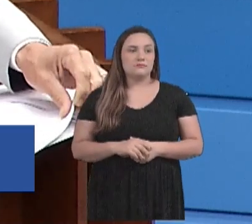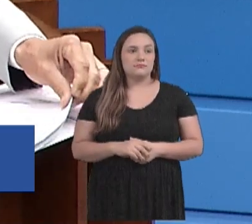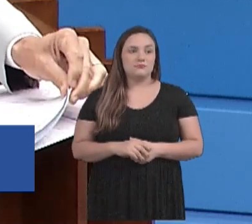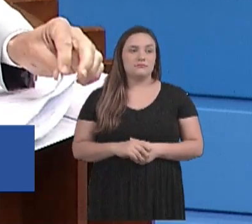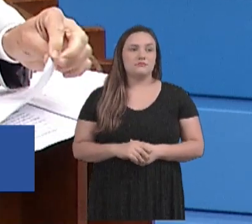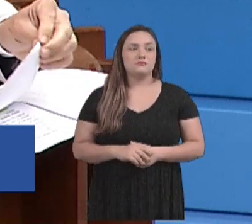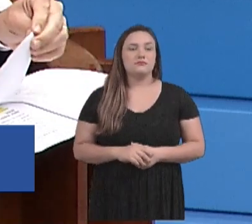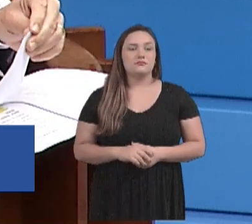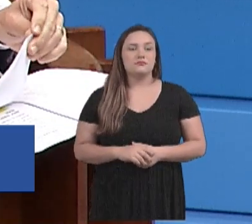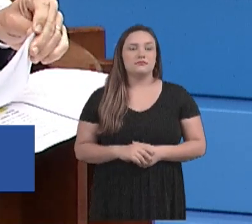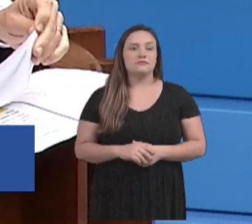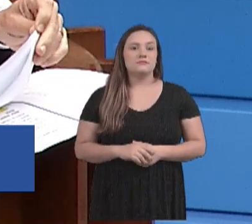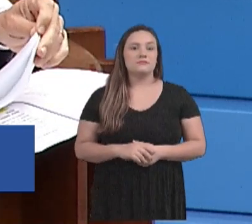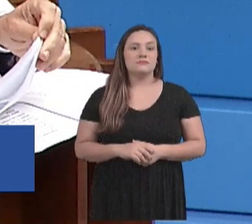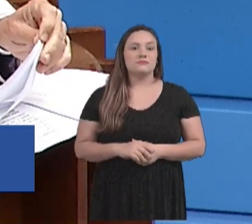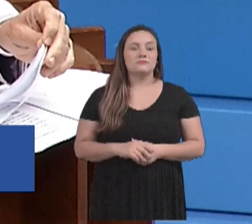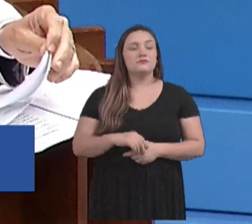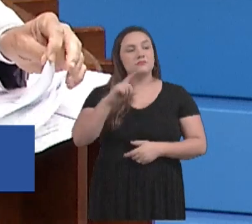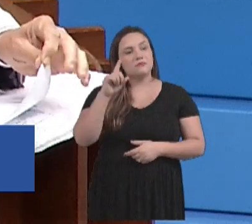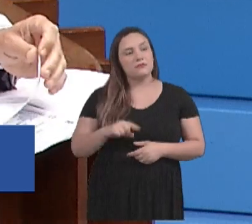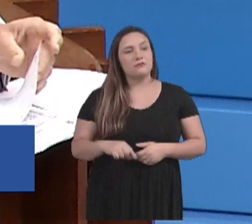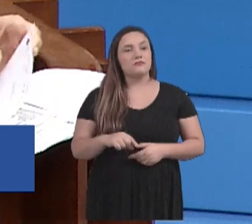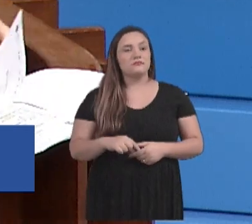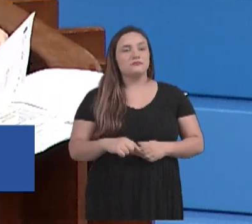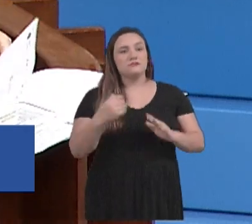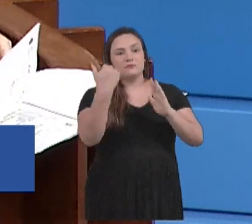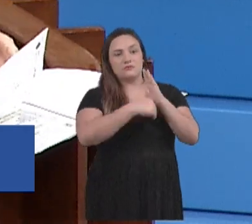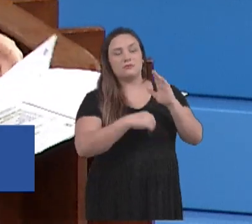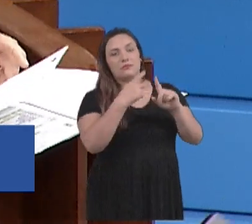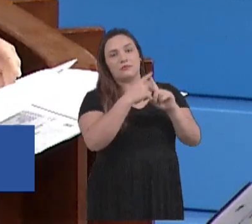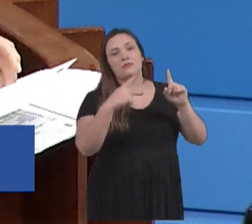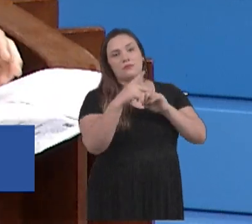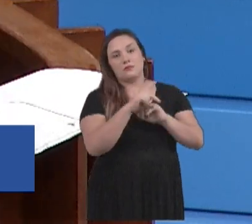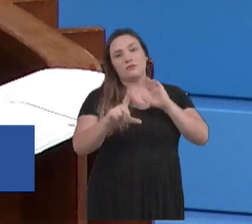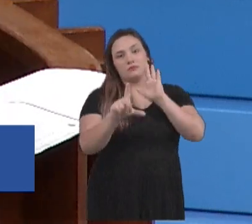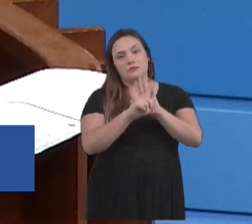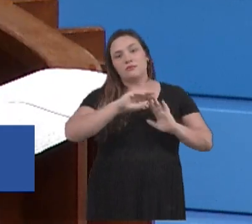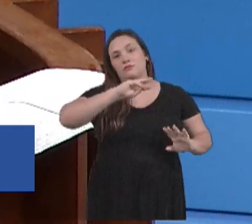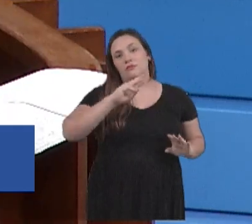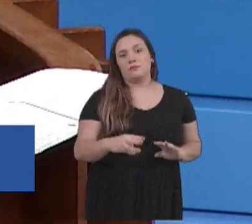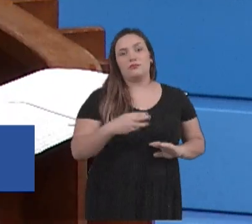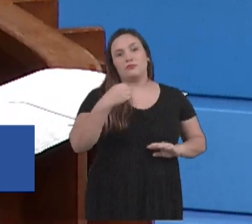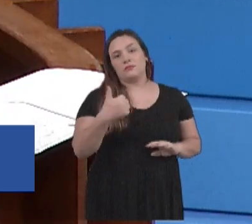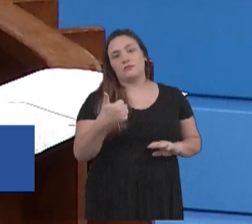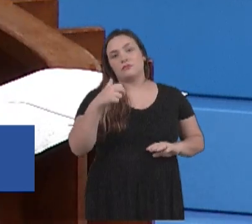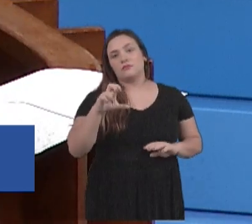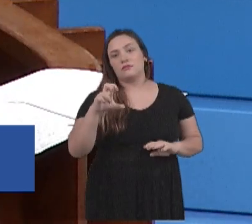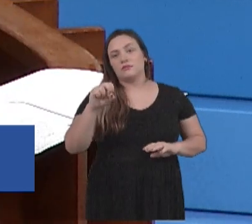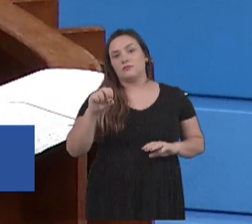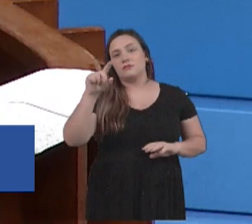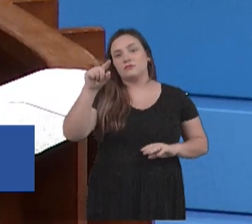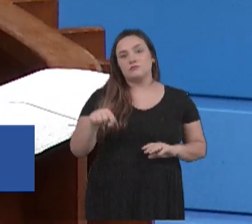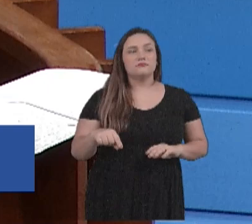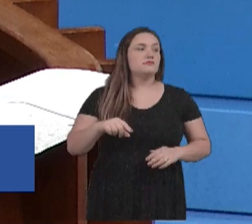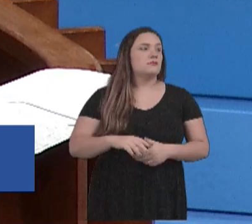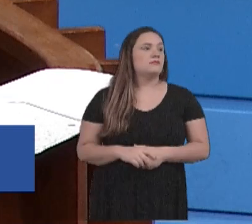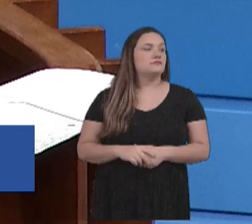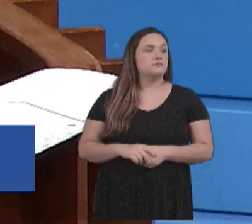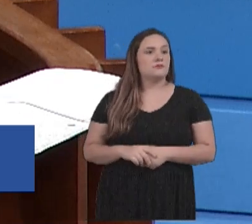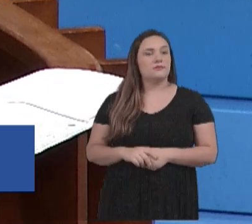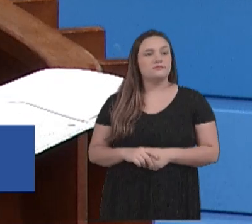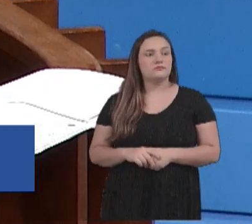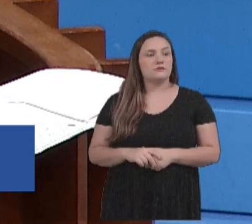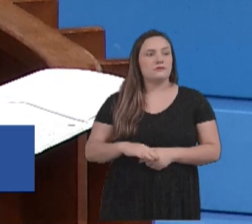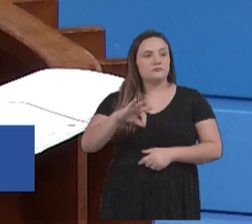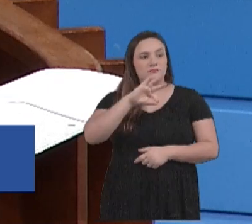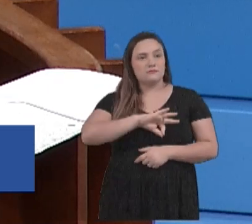contribuição previdenciária que está na Lei 3.150, que é a remuneração do